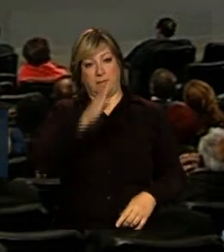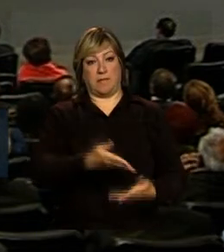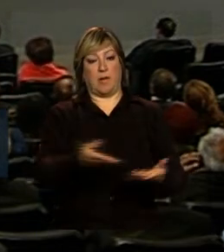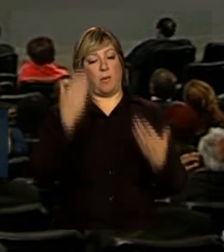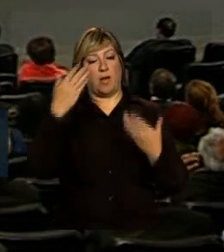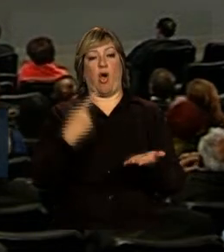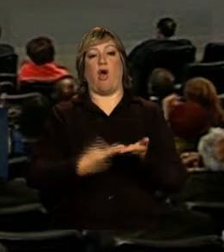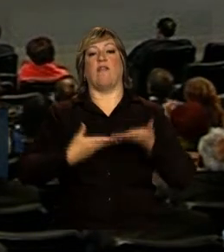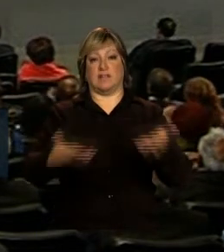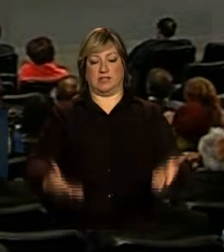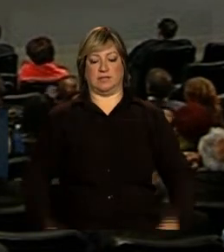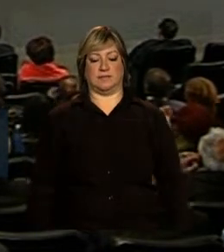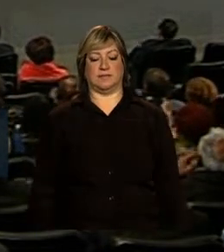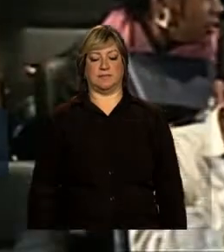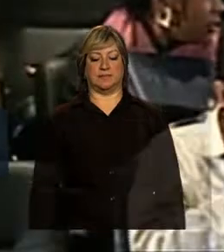pelo convite.